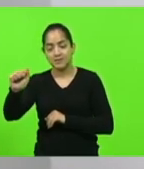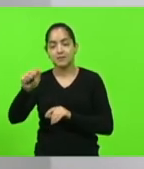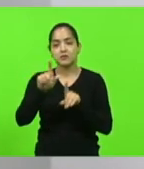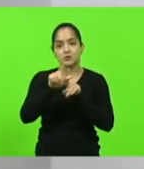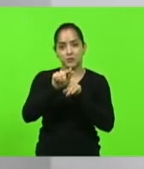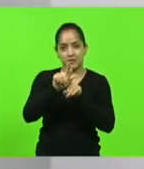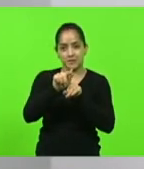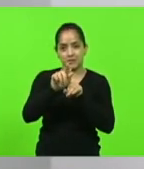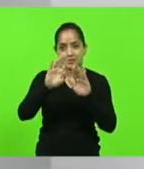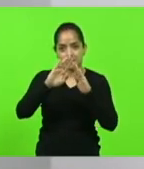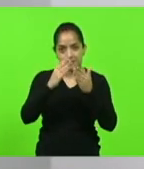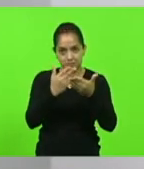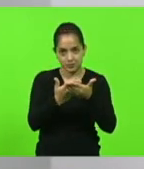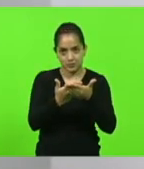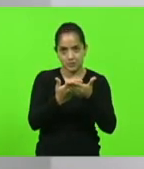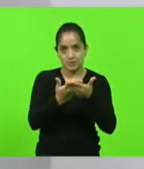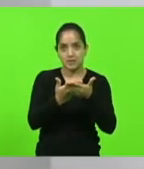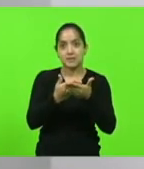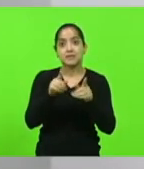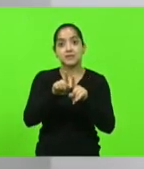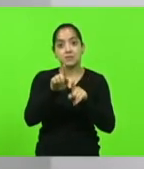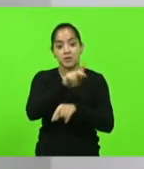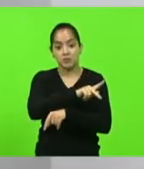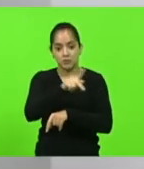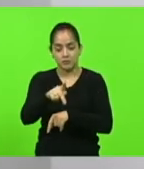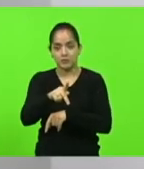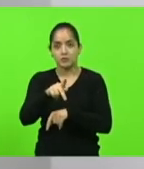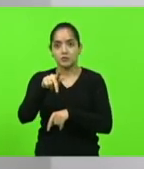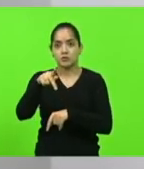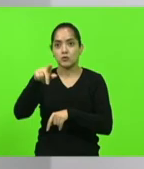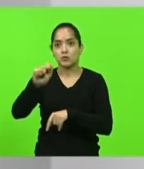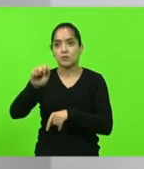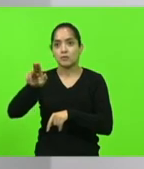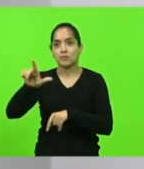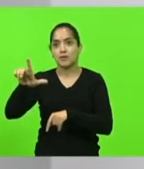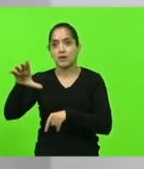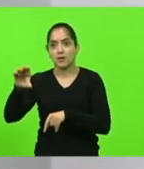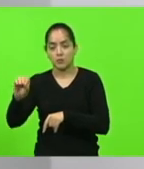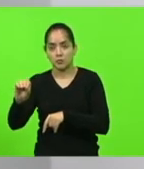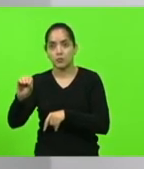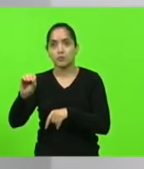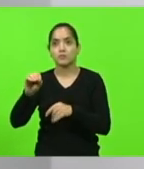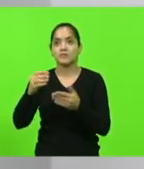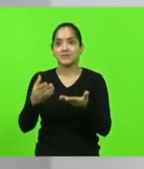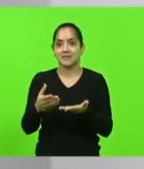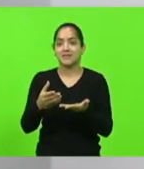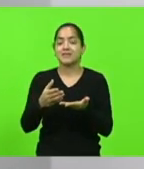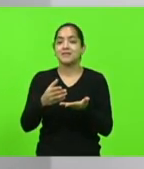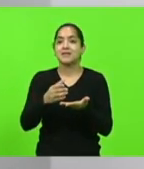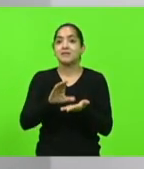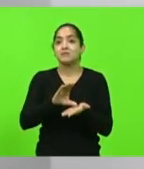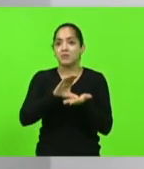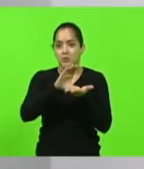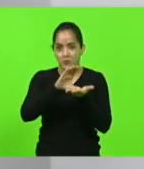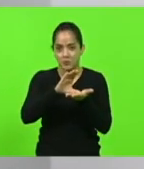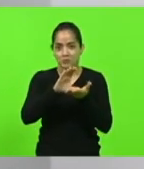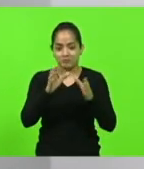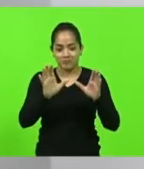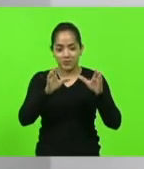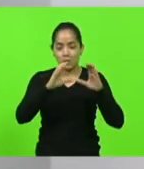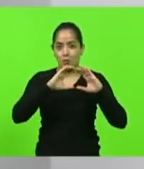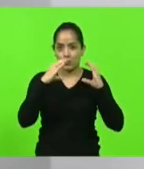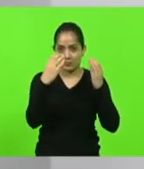ou Professor Paulo Sérgio Praxedes que é o Comandante lá da comunidade surda aquela região